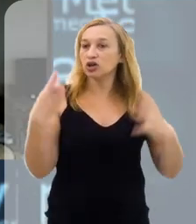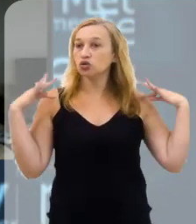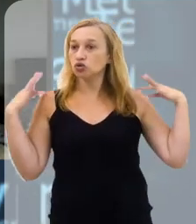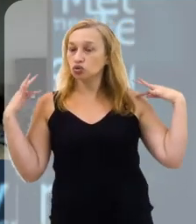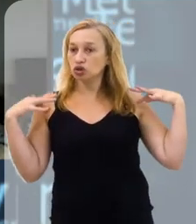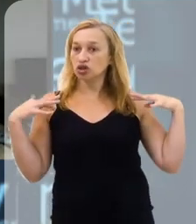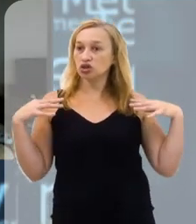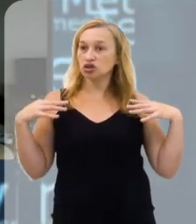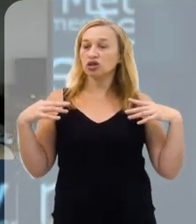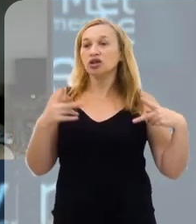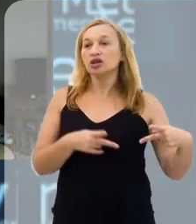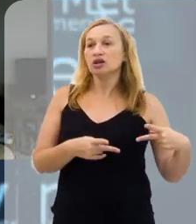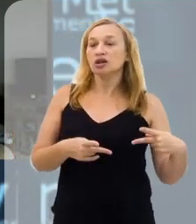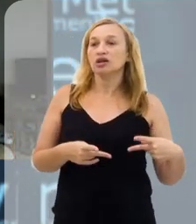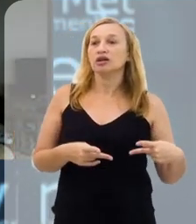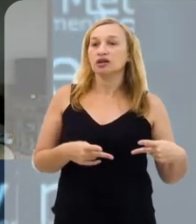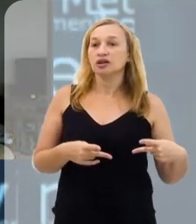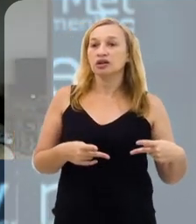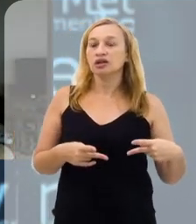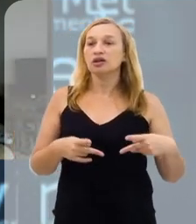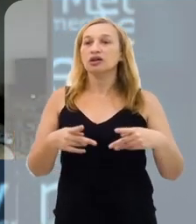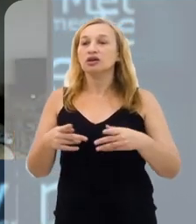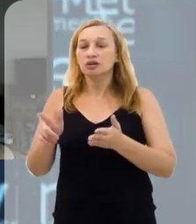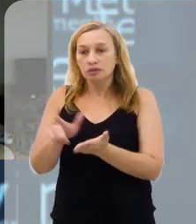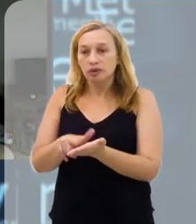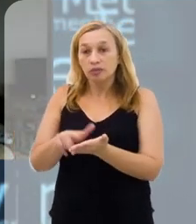é que os turistas peguem